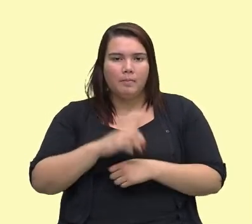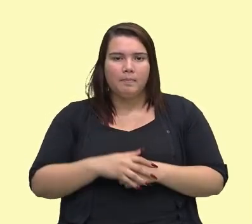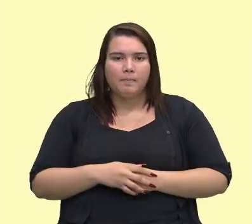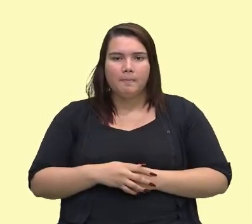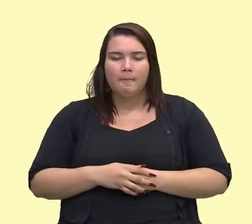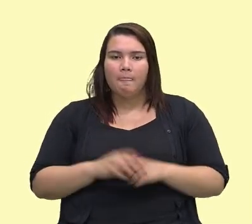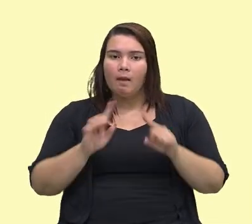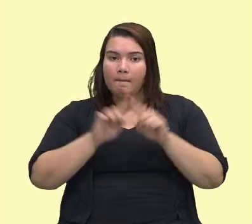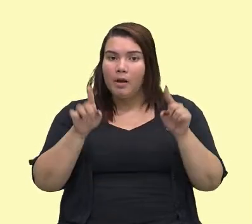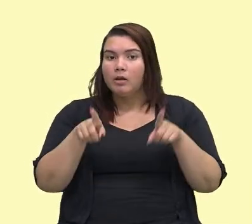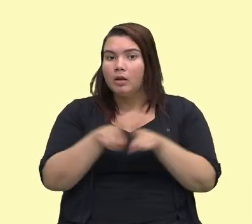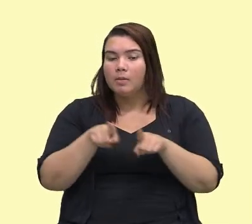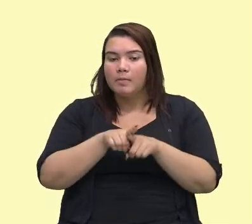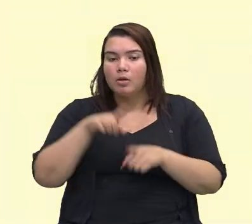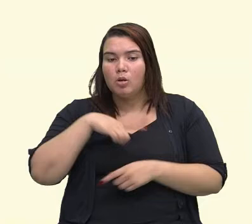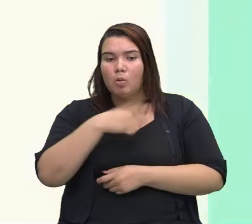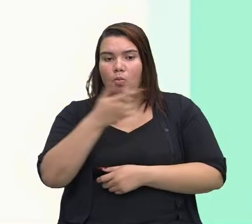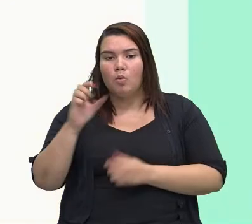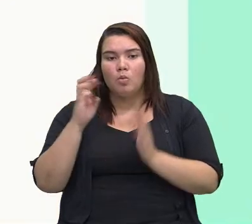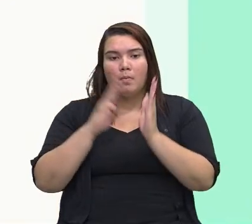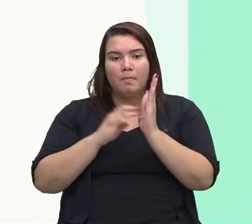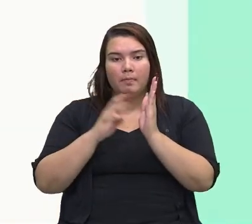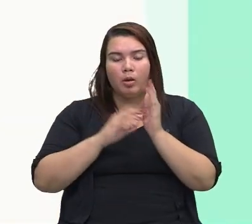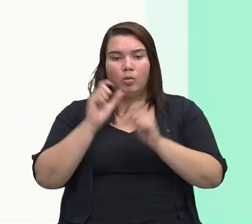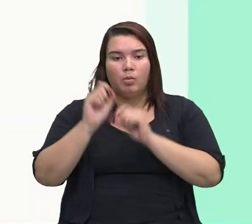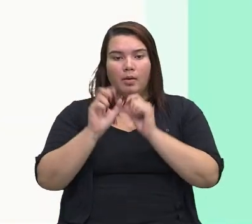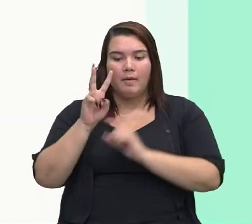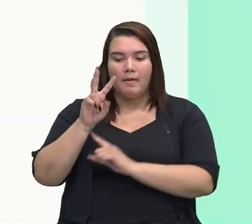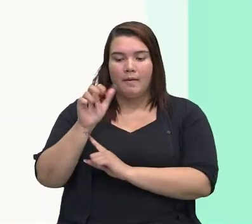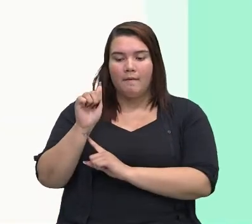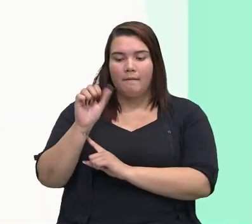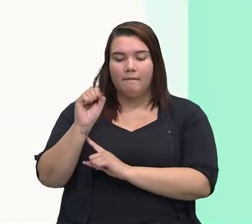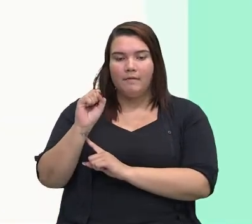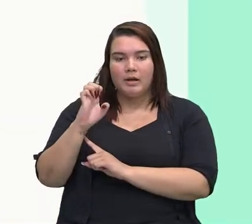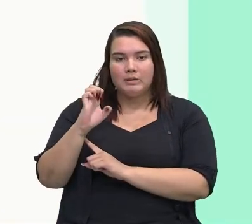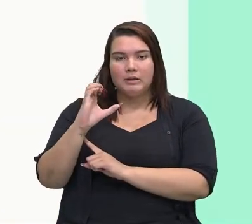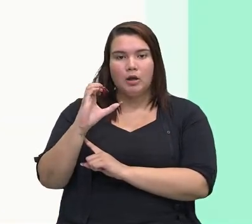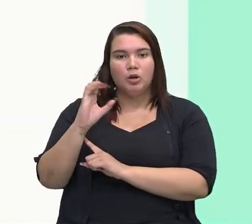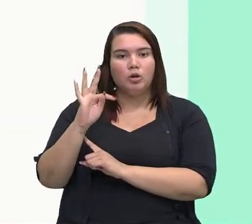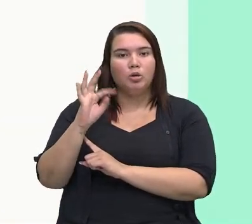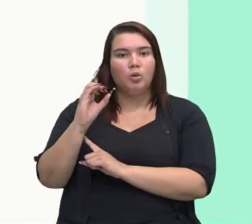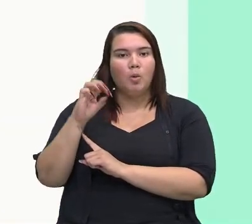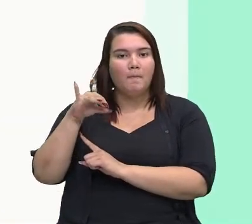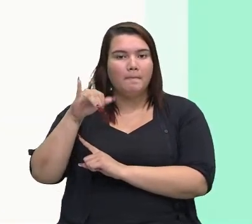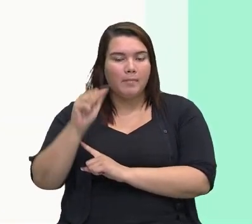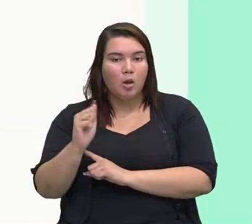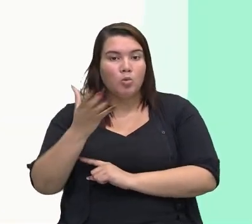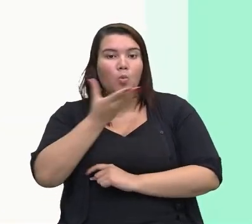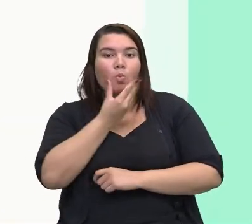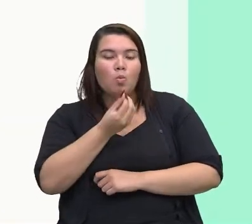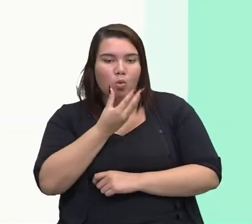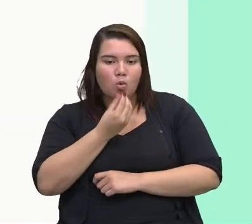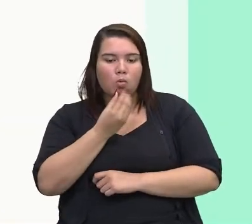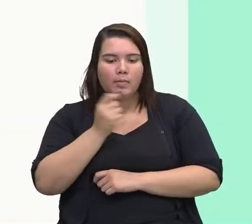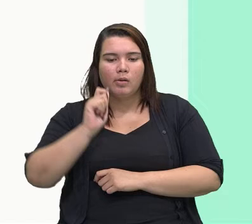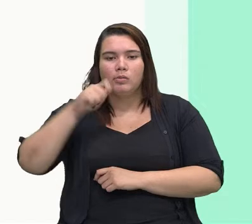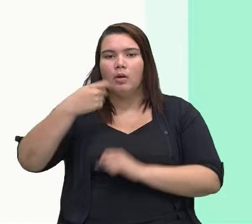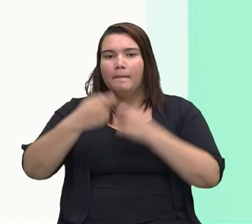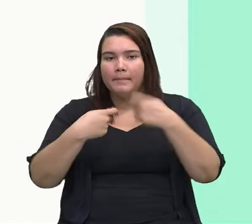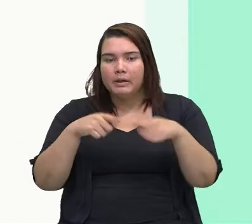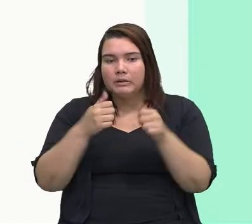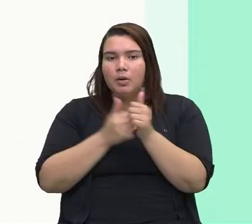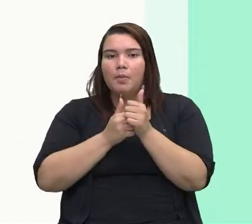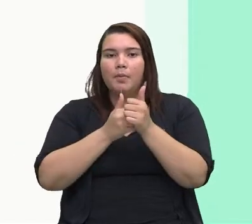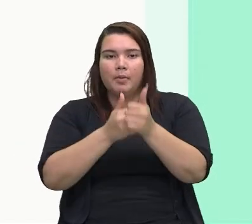também existe um outro método, né, que é a vasectomia. E a vasectomia ela vai ser realizada no homem. Também precisa de um